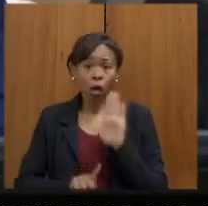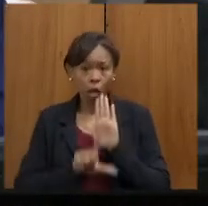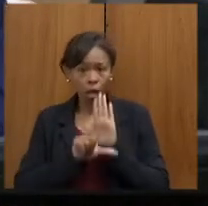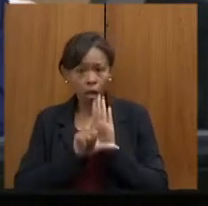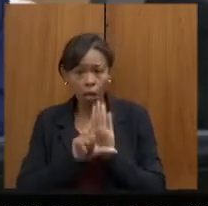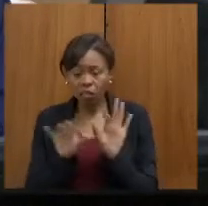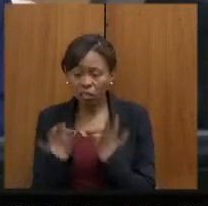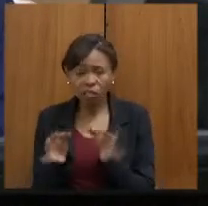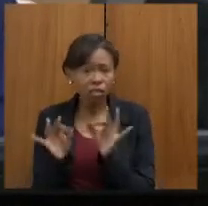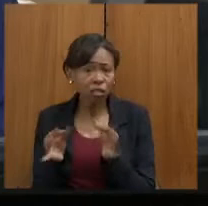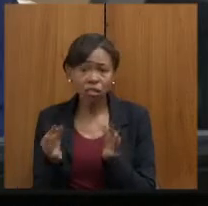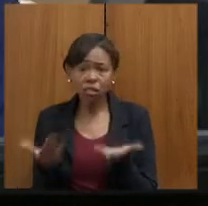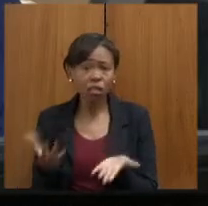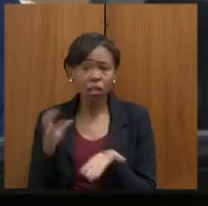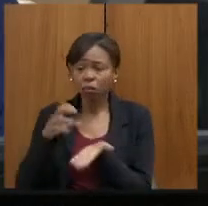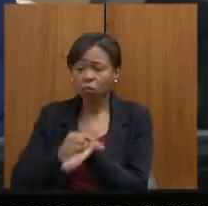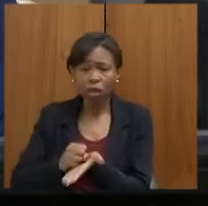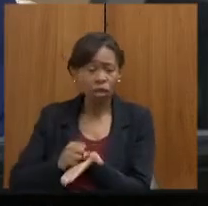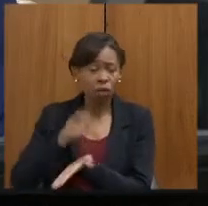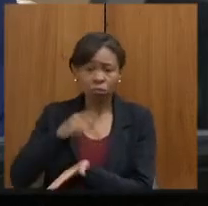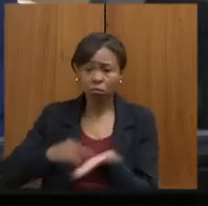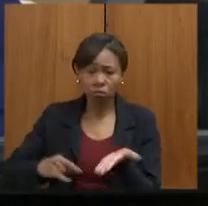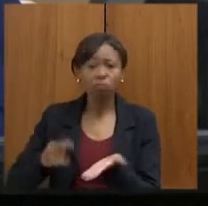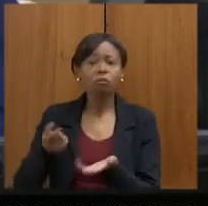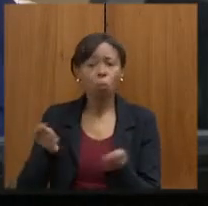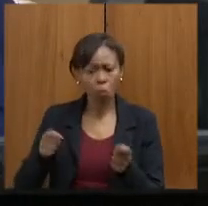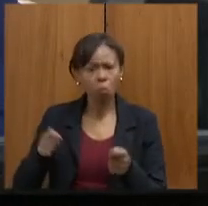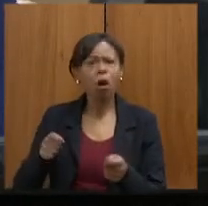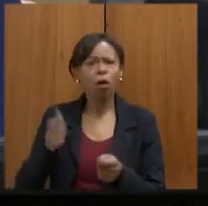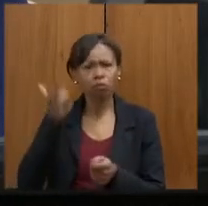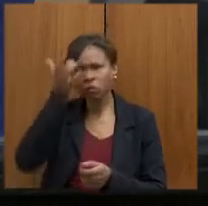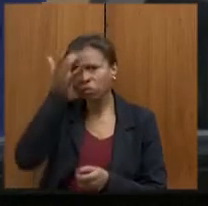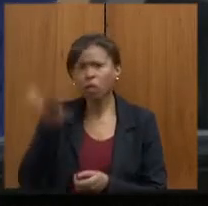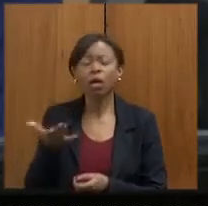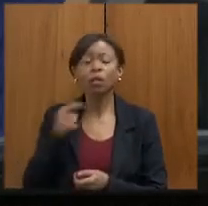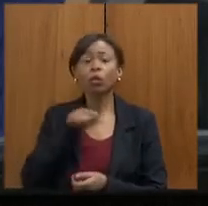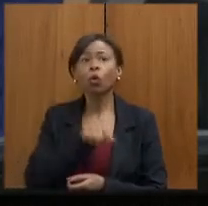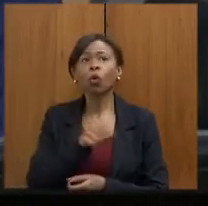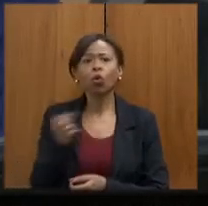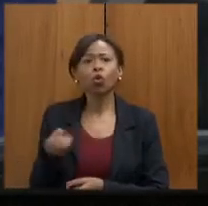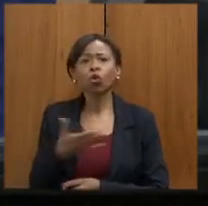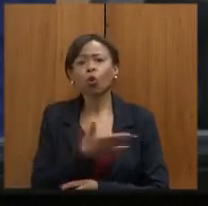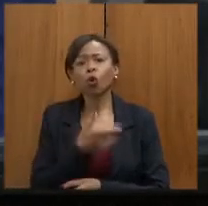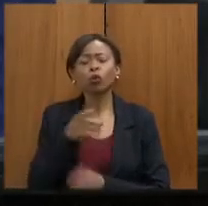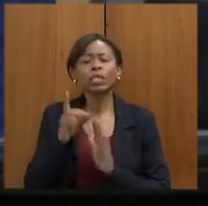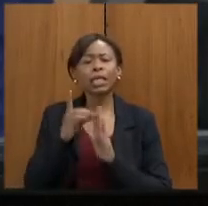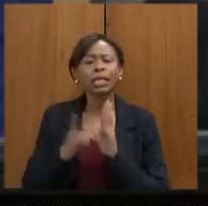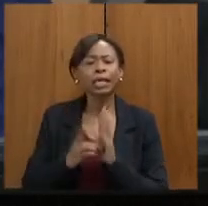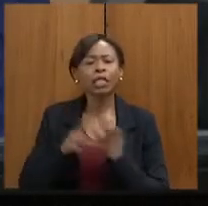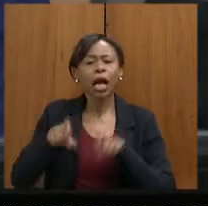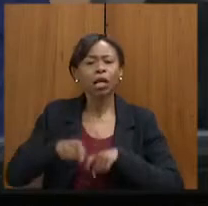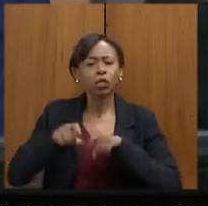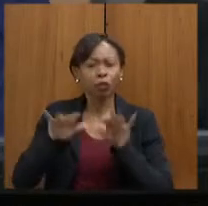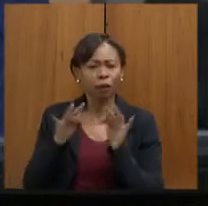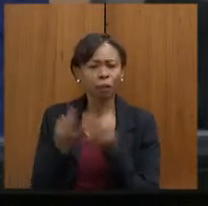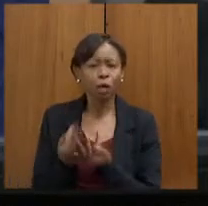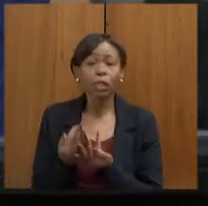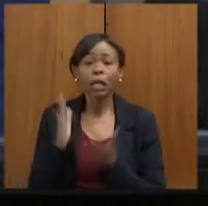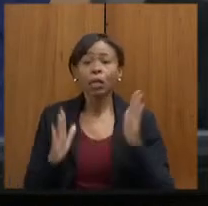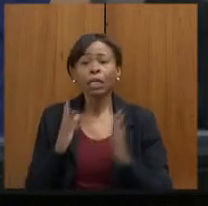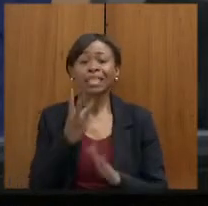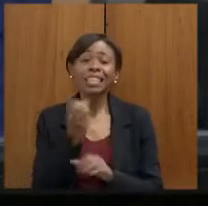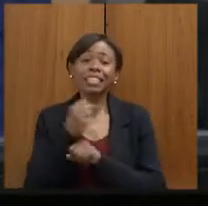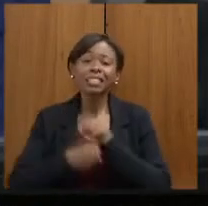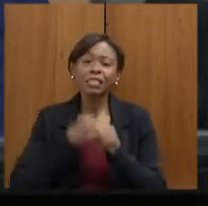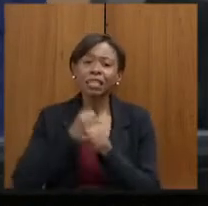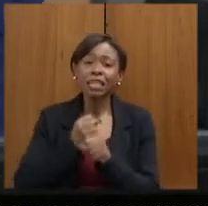mais simples tá muito mais fácil de ser entendida nós temos um novo Decreto da agroindústria familiar que dá três anos de prazo assinando o